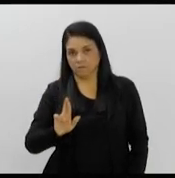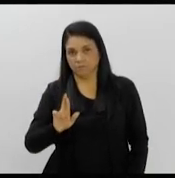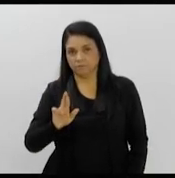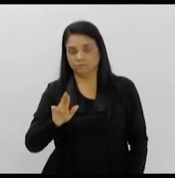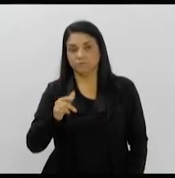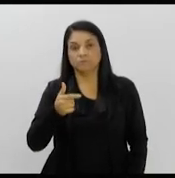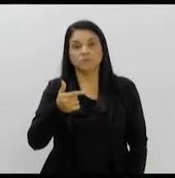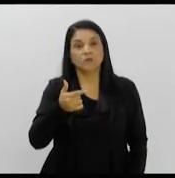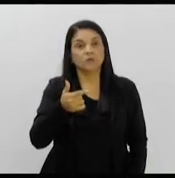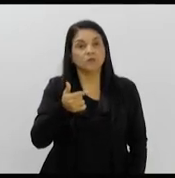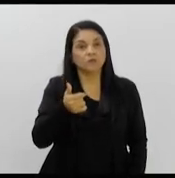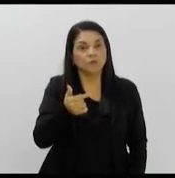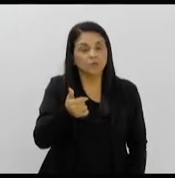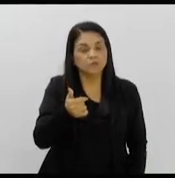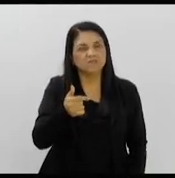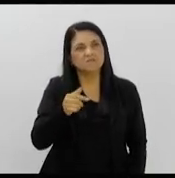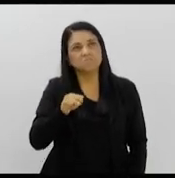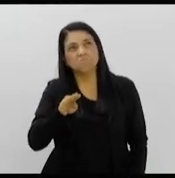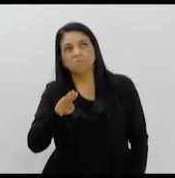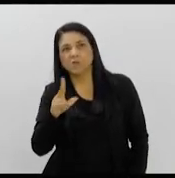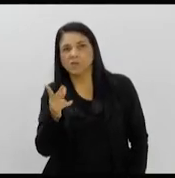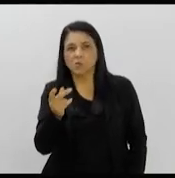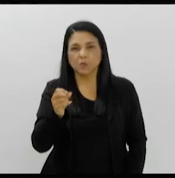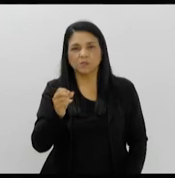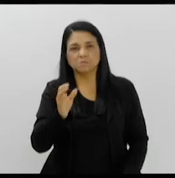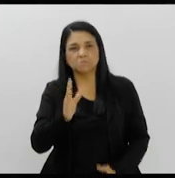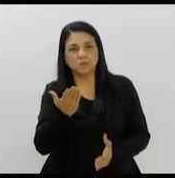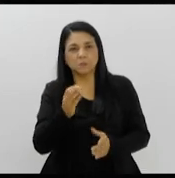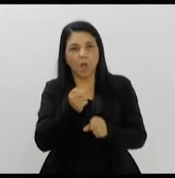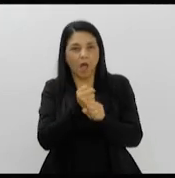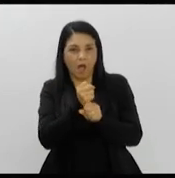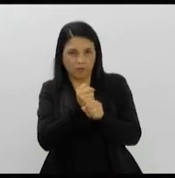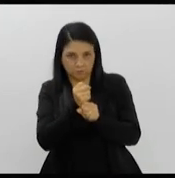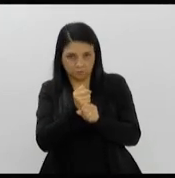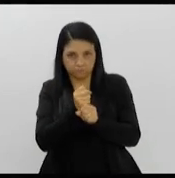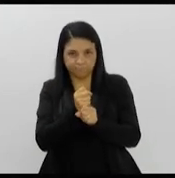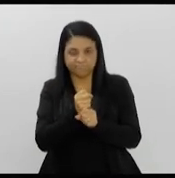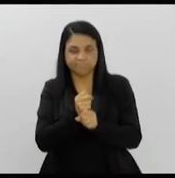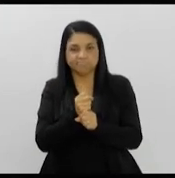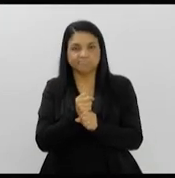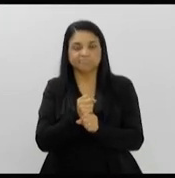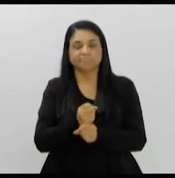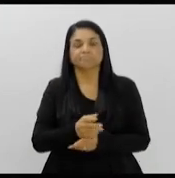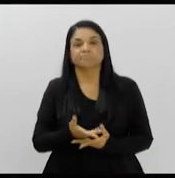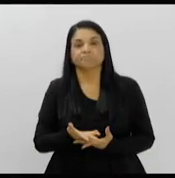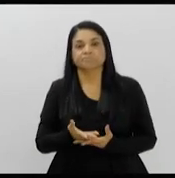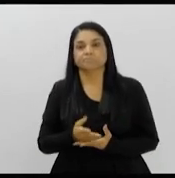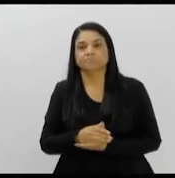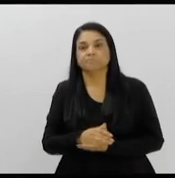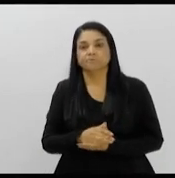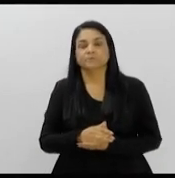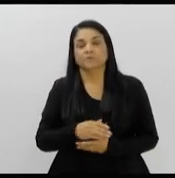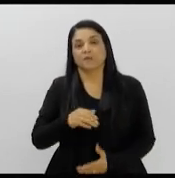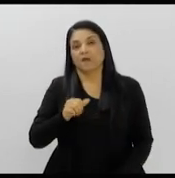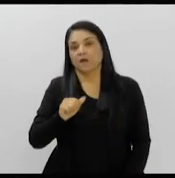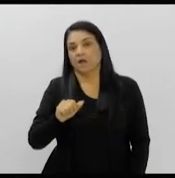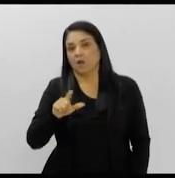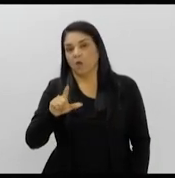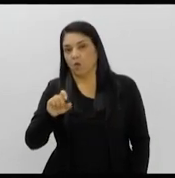12 bilhões de reais por ano ora segundo aoua